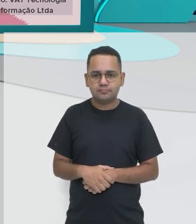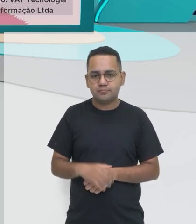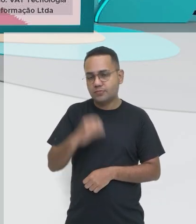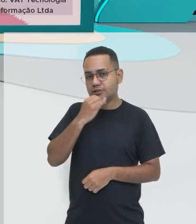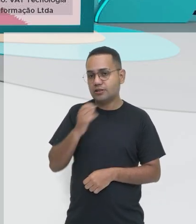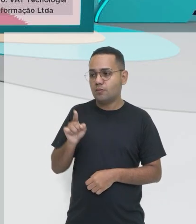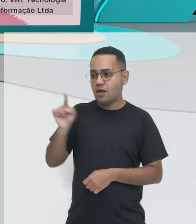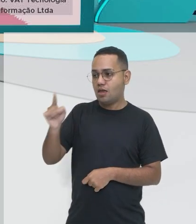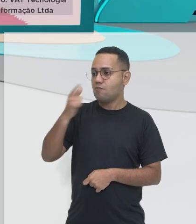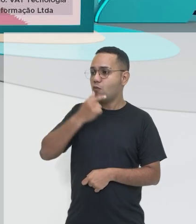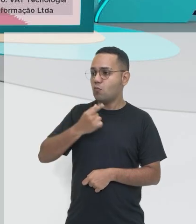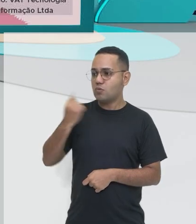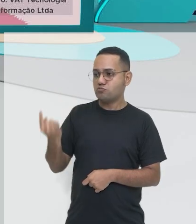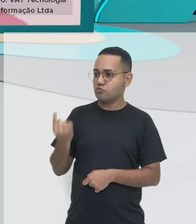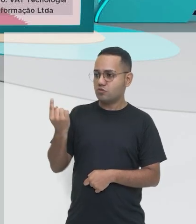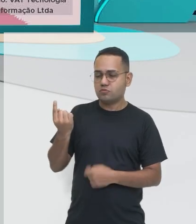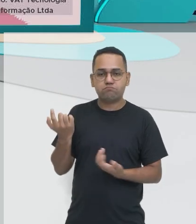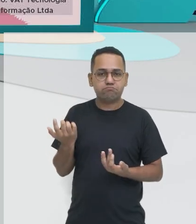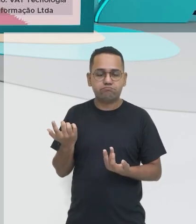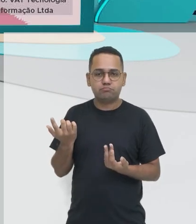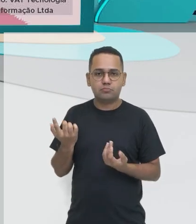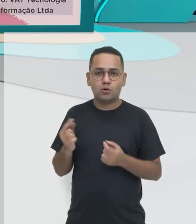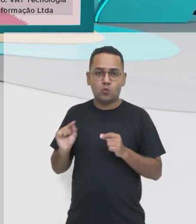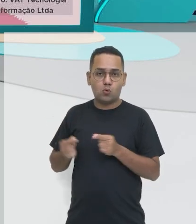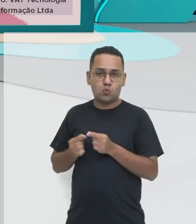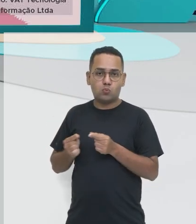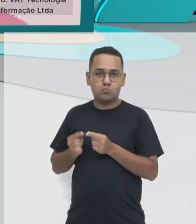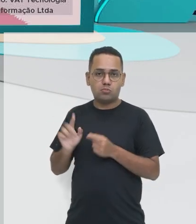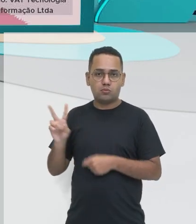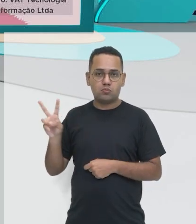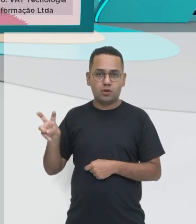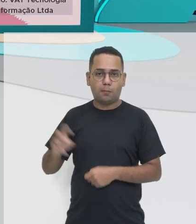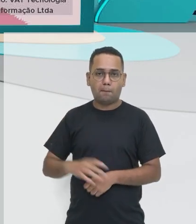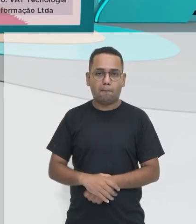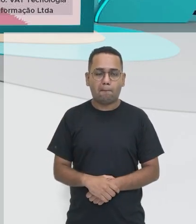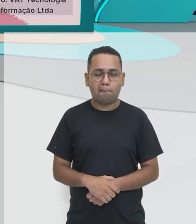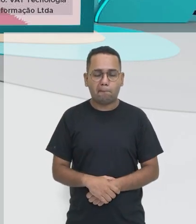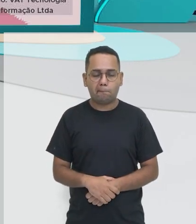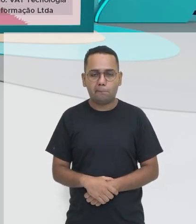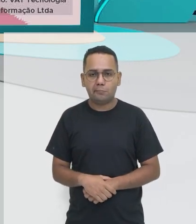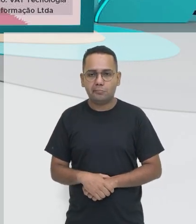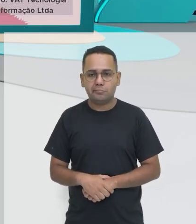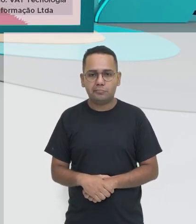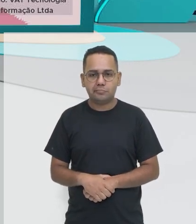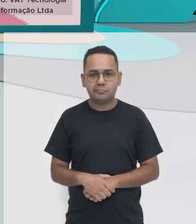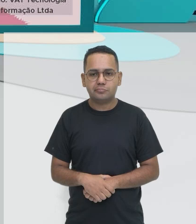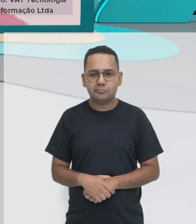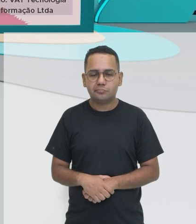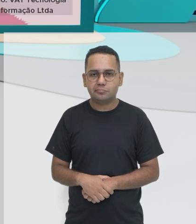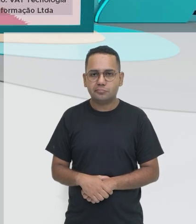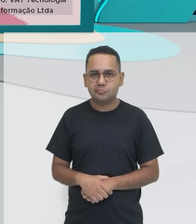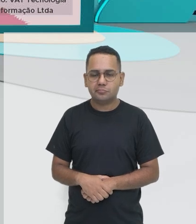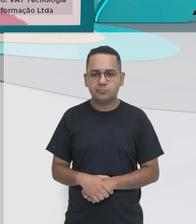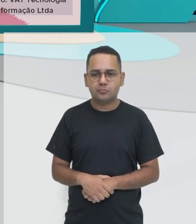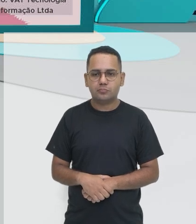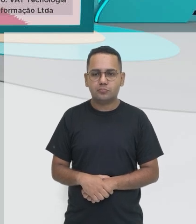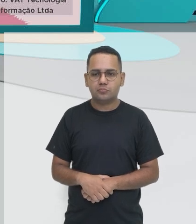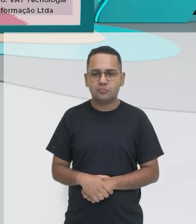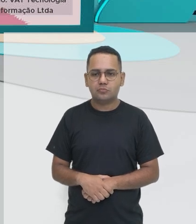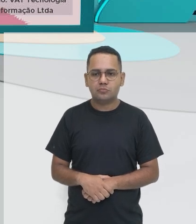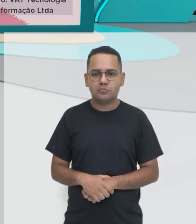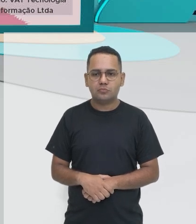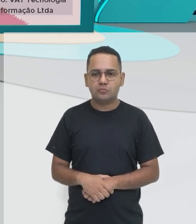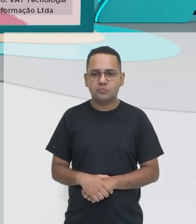Entendem? Sempre relacionado aí ao pronome reflexivo que está acompanhando. Então, ele vai indicar sempre sozinho, a preposição vai ajudar